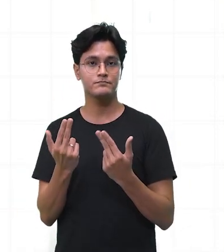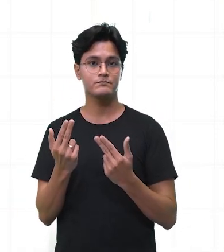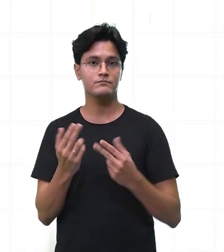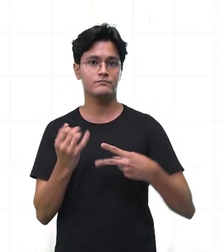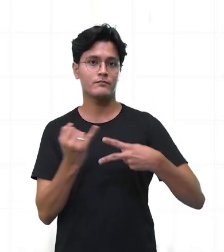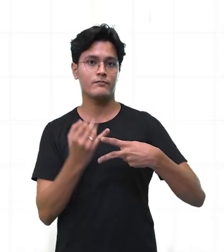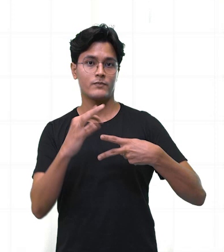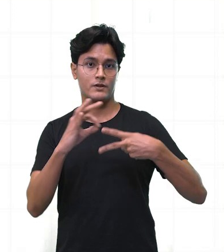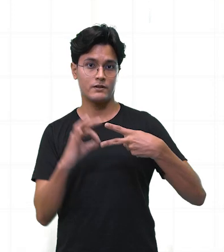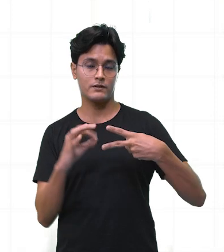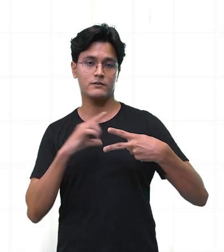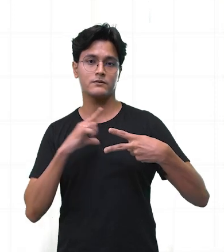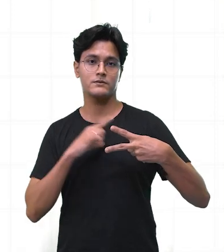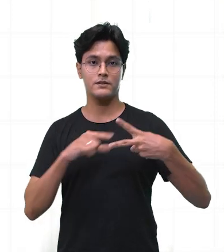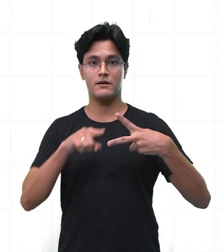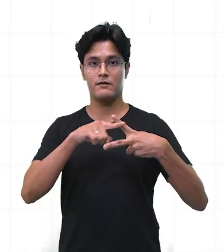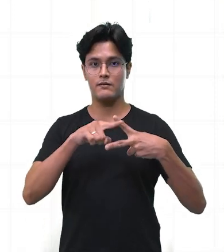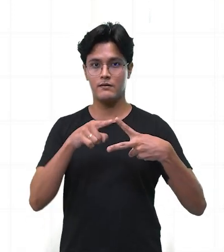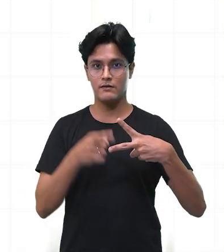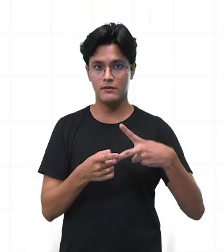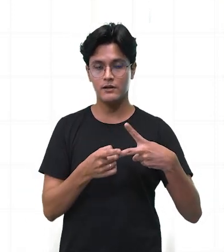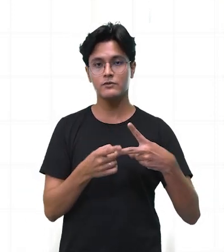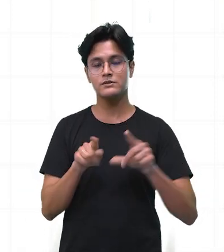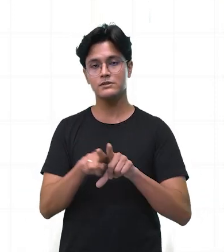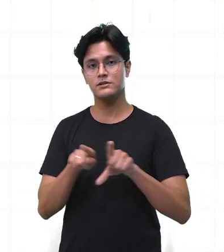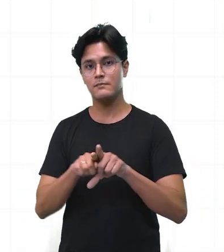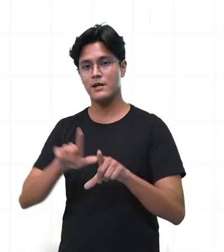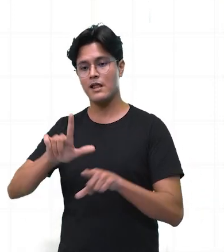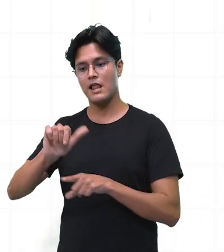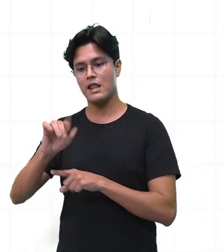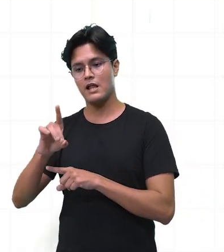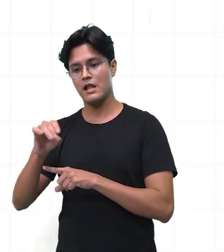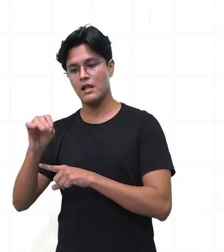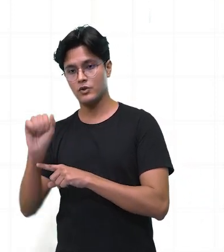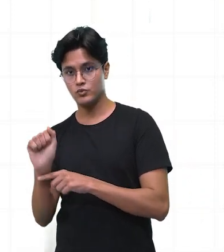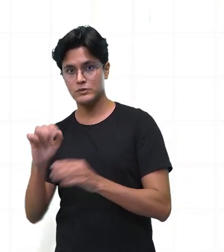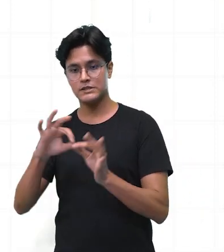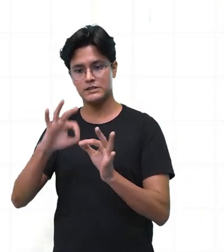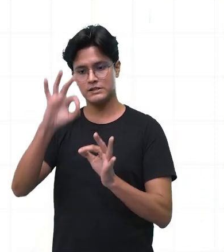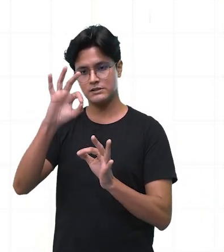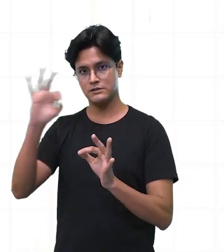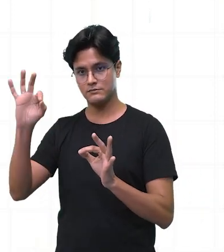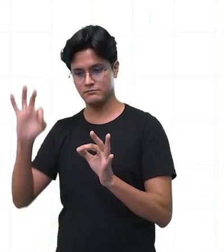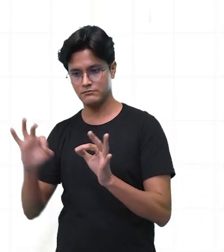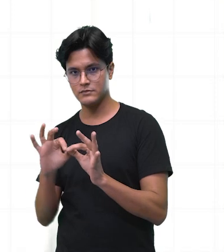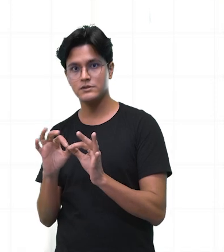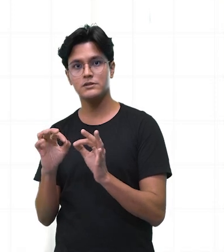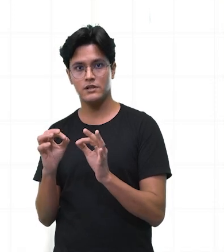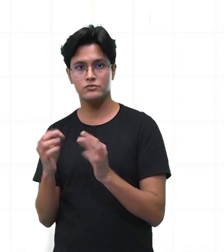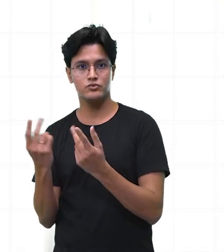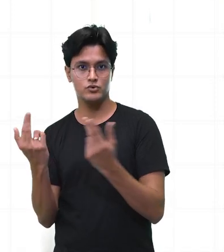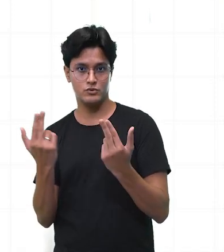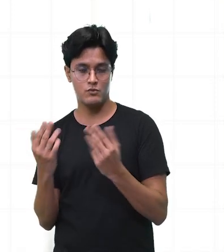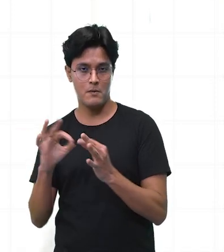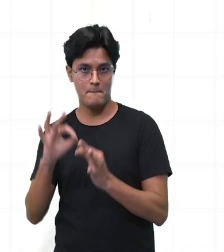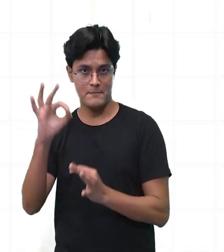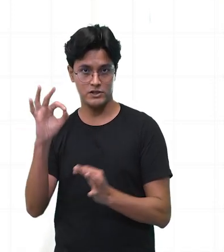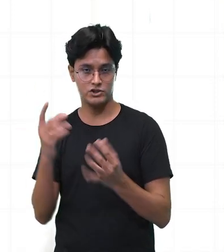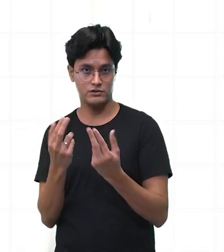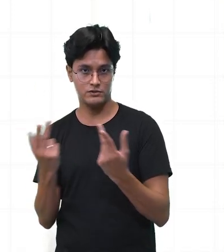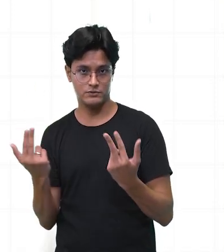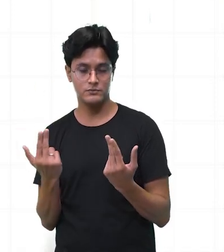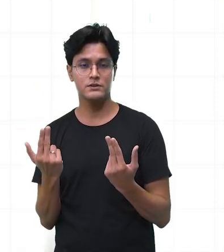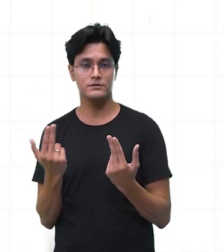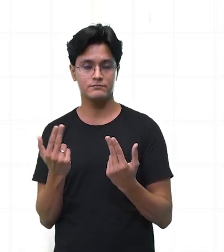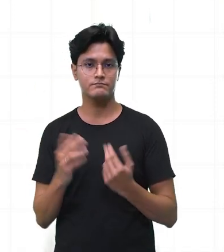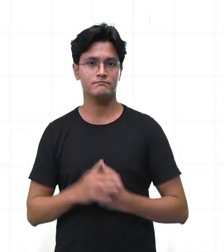possui ângulos e lados congruentes, ou seja, de medidas iguais. No nosso exemplo aqui, esse exemplo